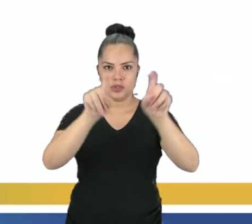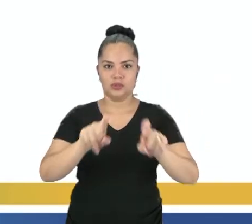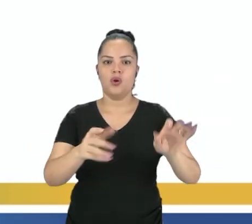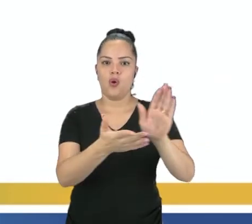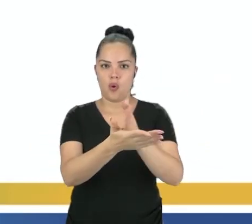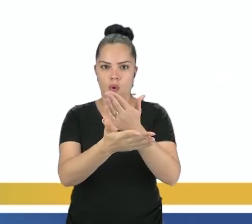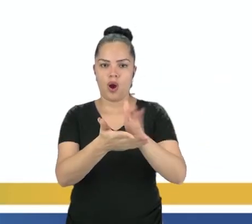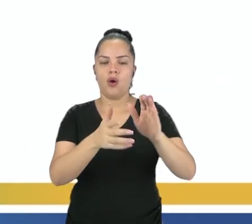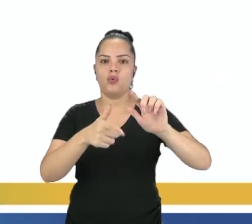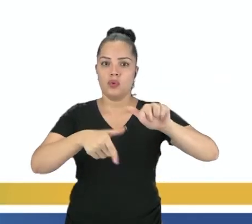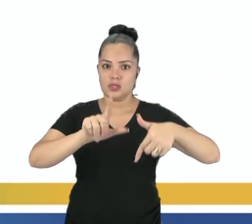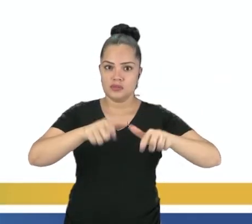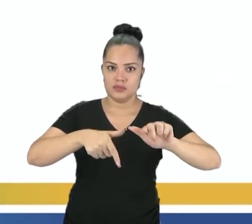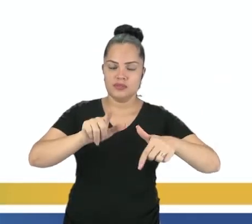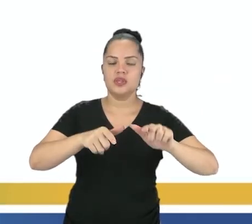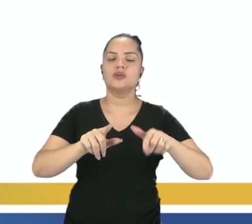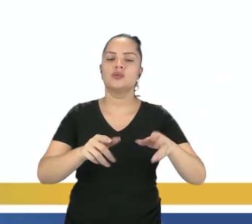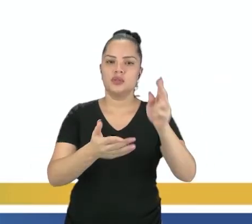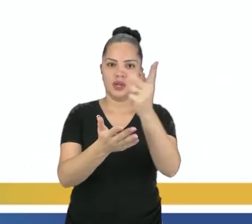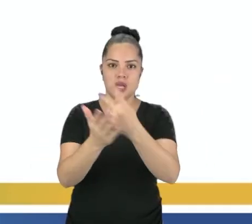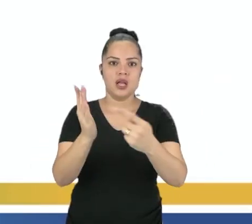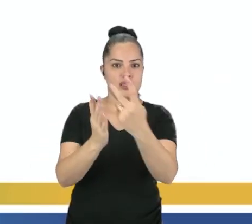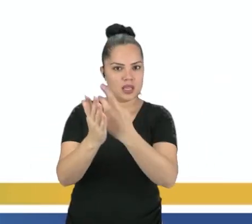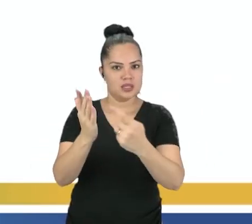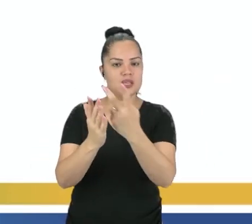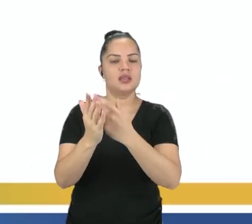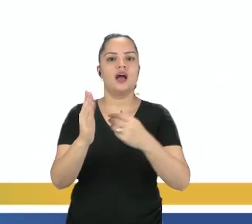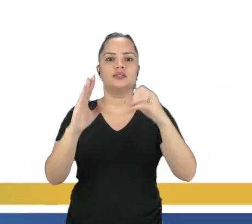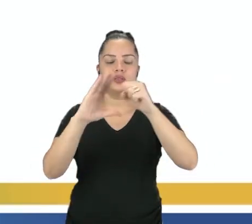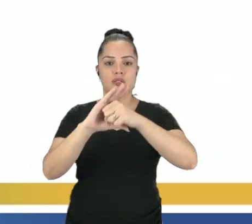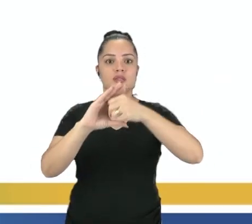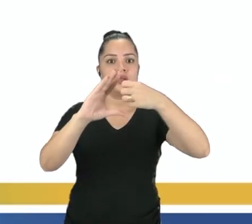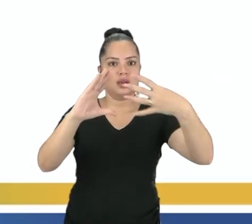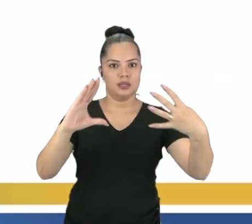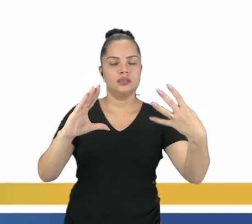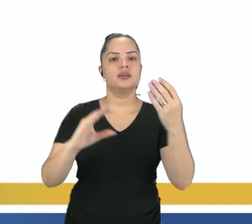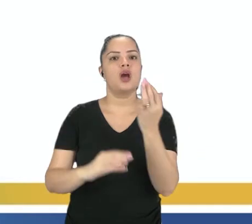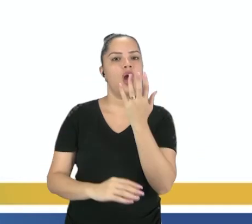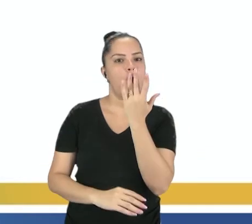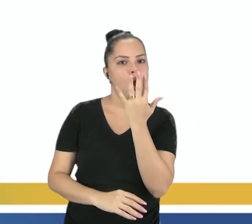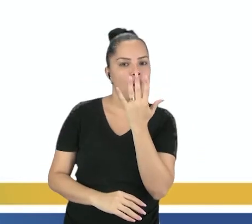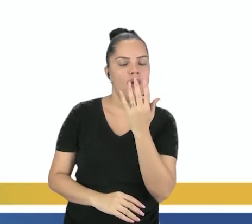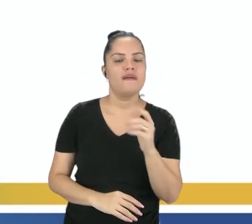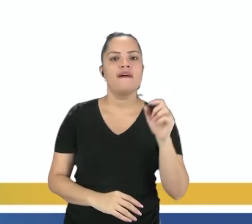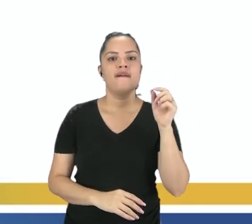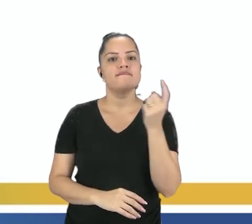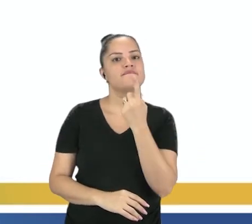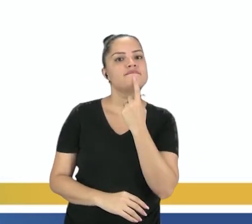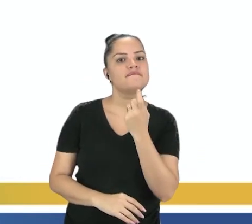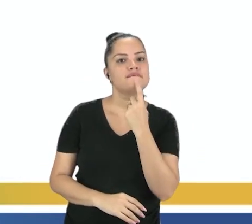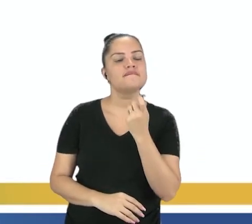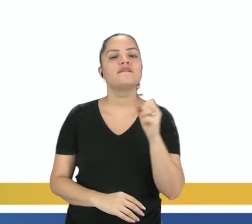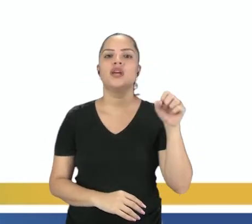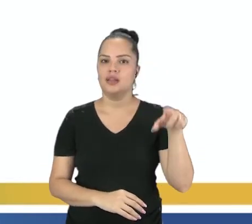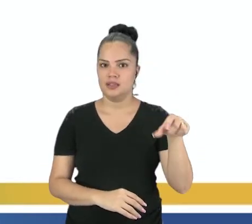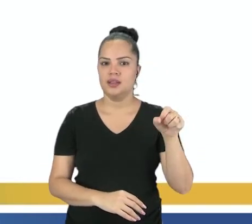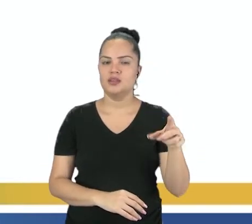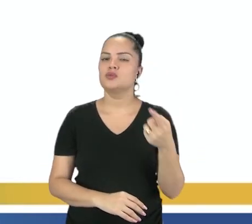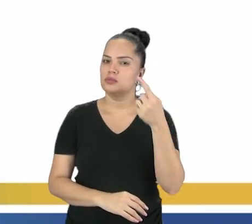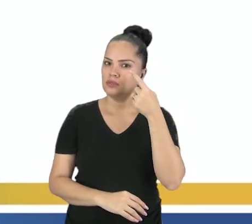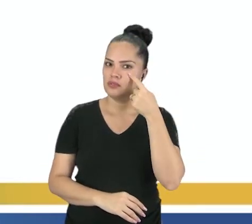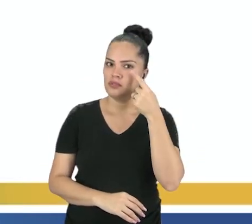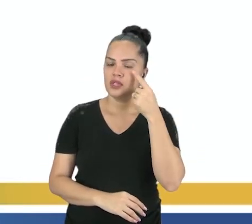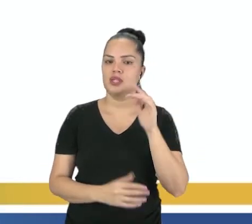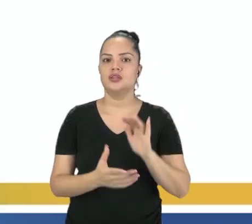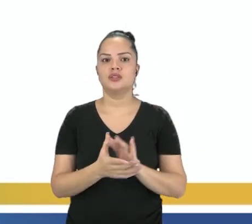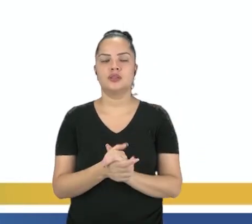foram desenhados e, de acordo com algumas de suas características, colorido de vermelho ou de azul. Então, observem aí, ó, nós